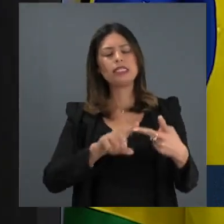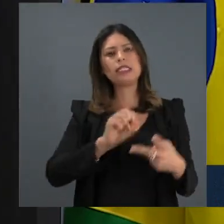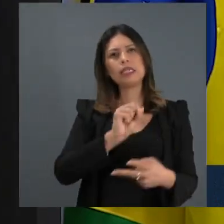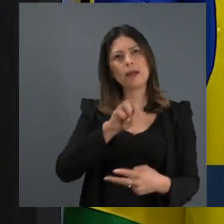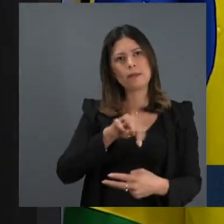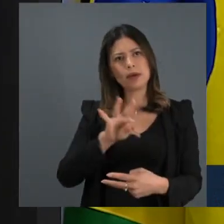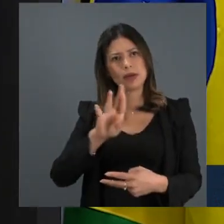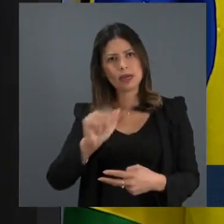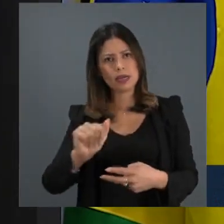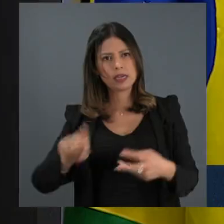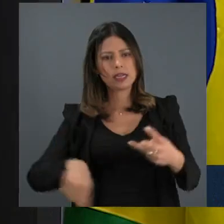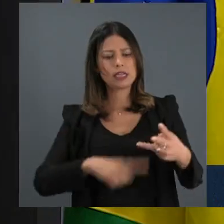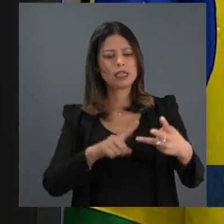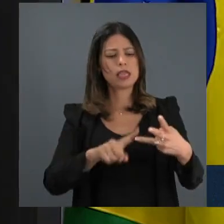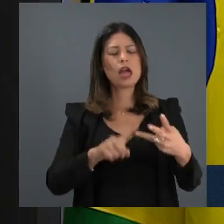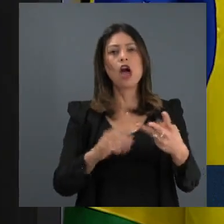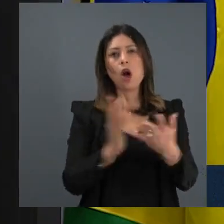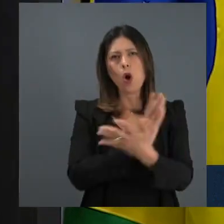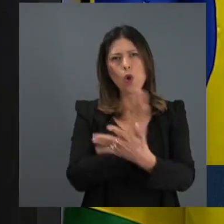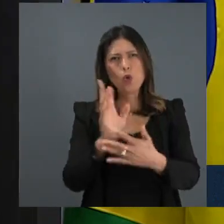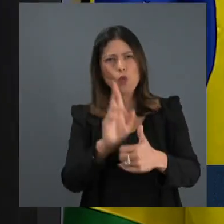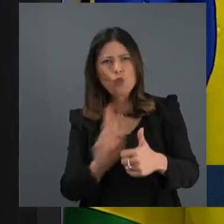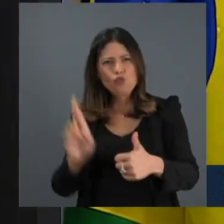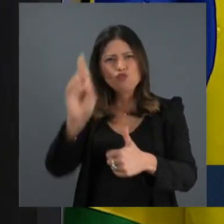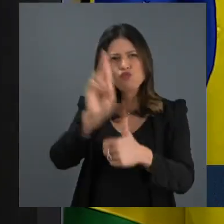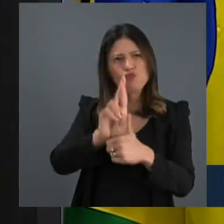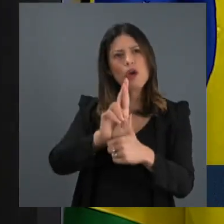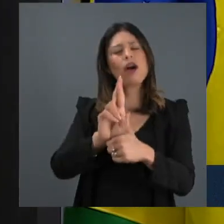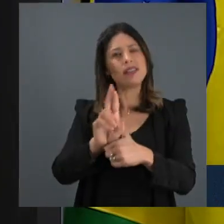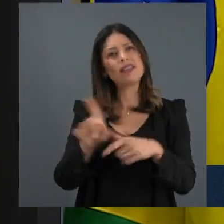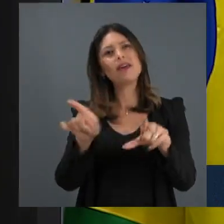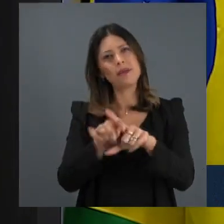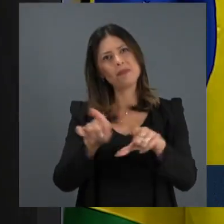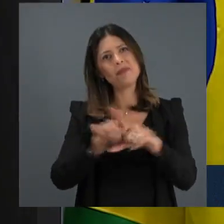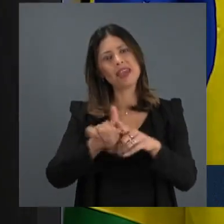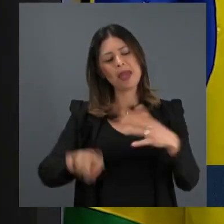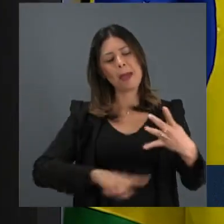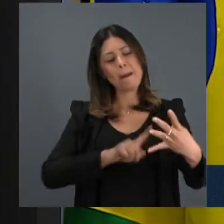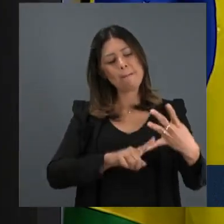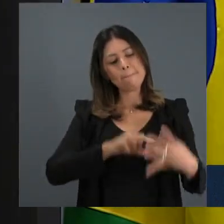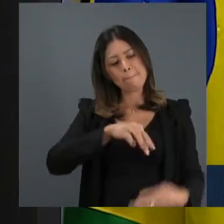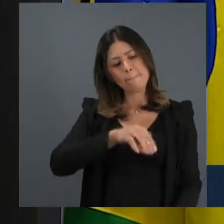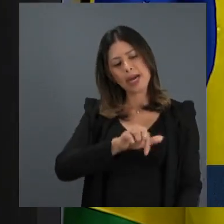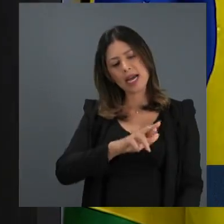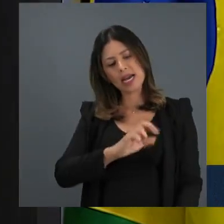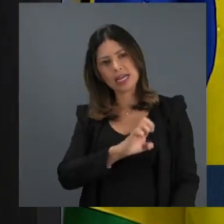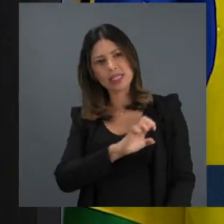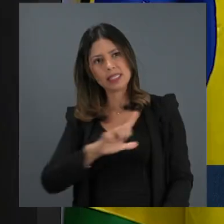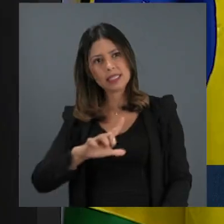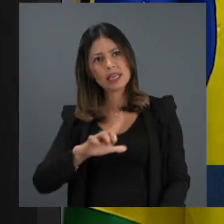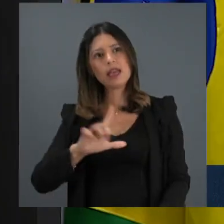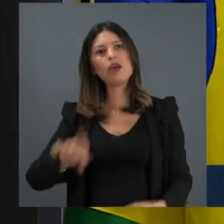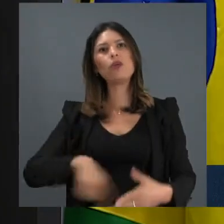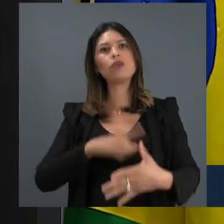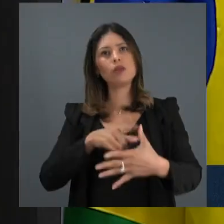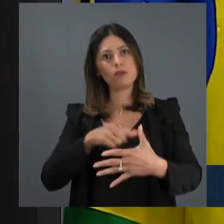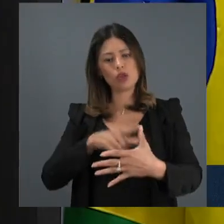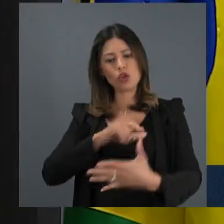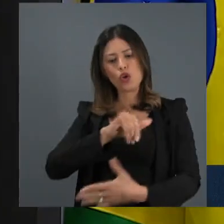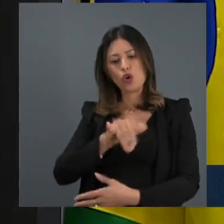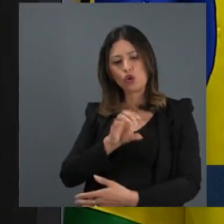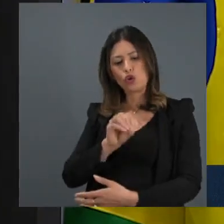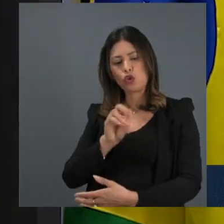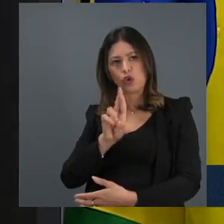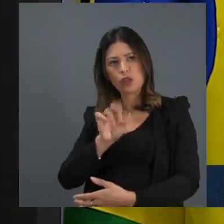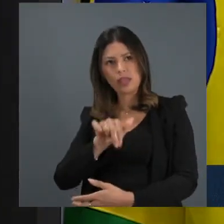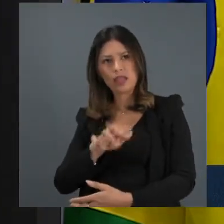desembargador corajoso, Sebastião Coelho, estava lá Marcel Van Hatten, o jornalista Marco Antônio